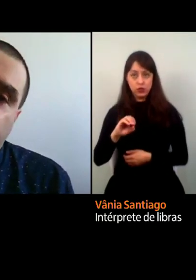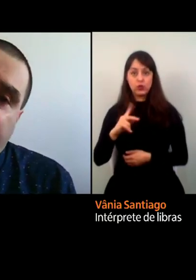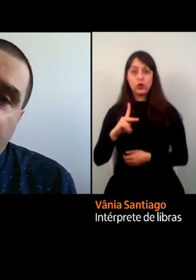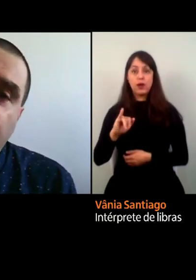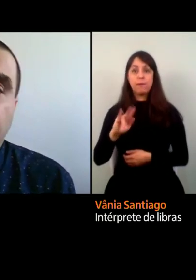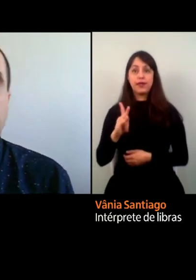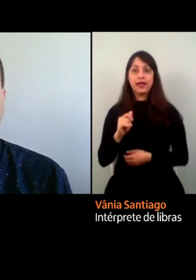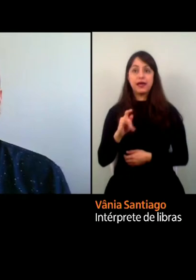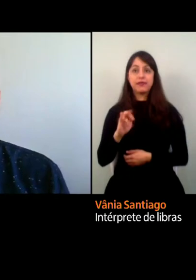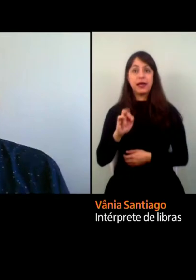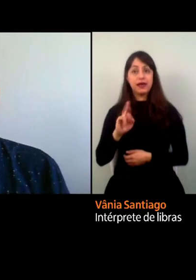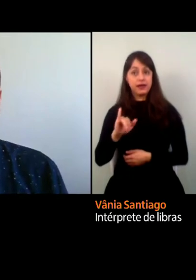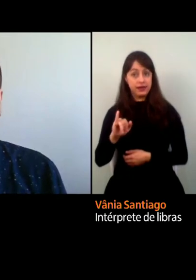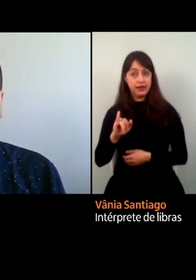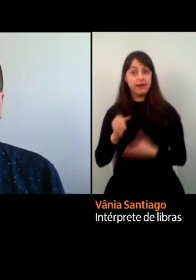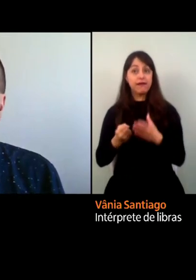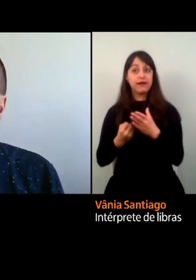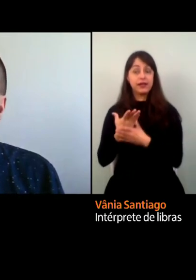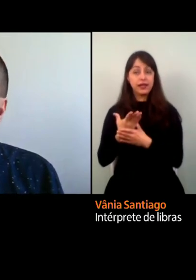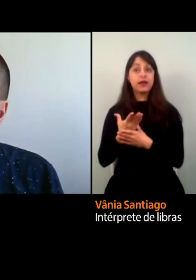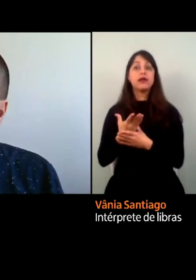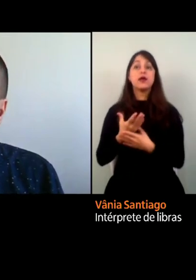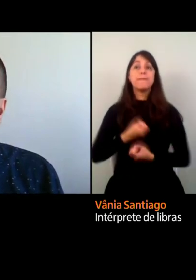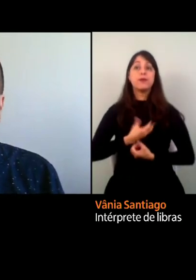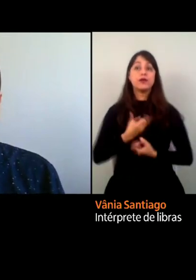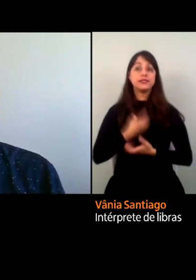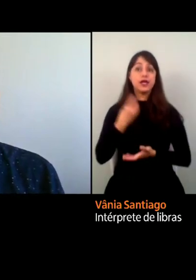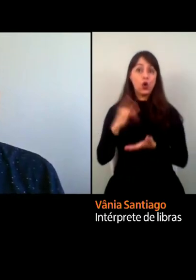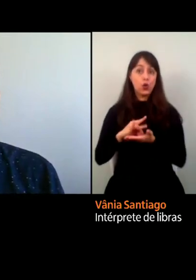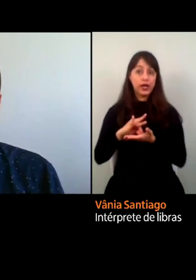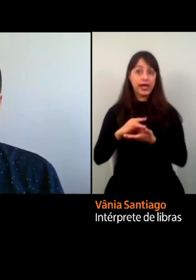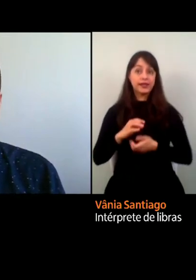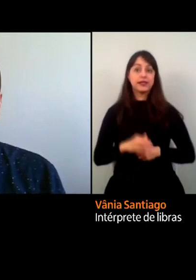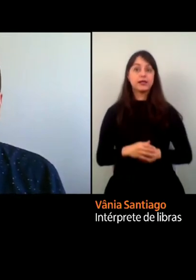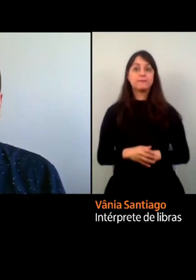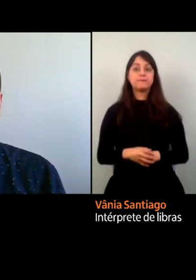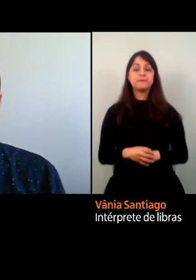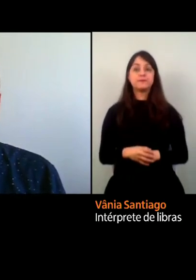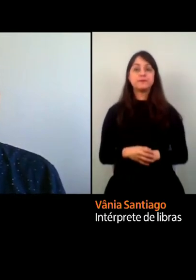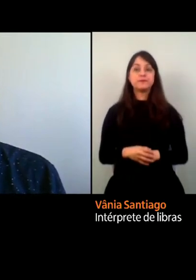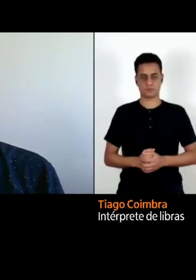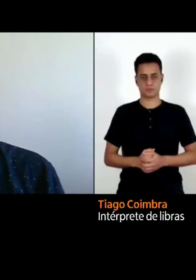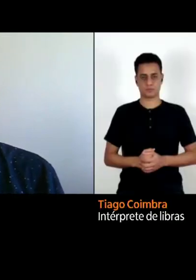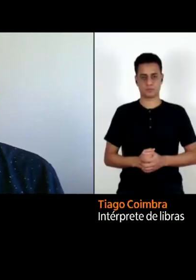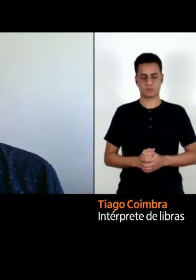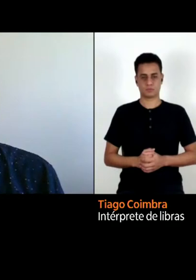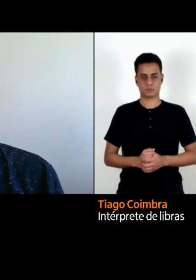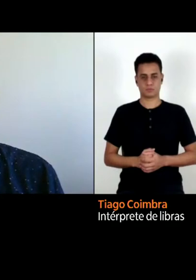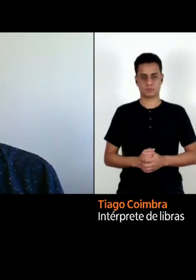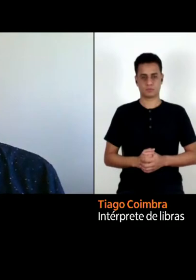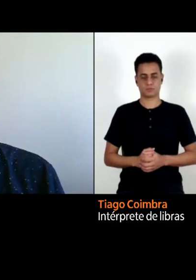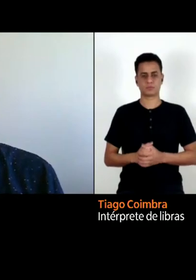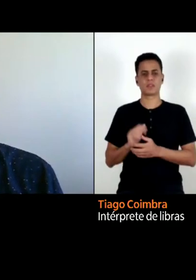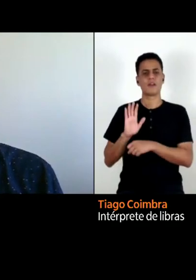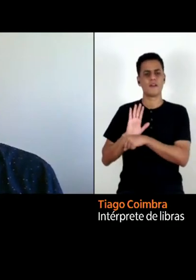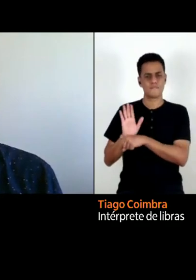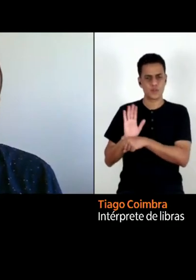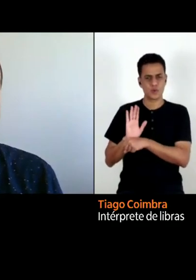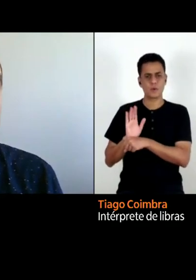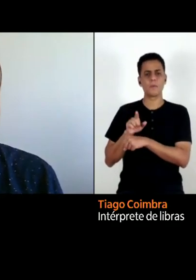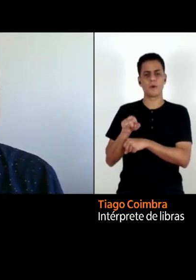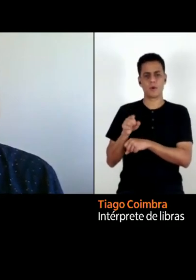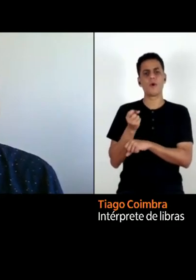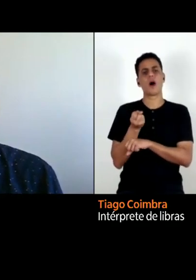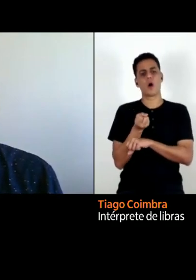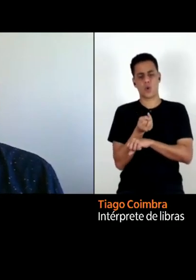Augusto e Haroldo de Campos, filmou em 16mm alguns projetos sob ânimo ideológico